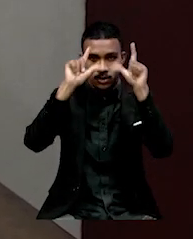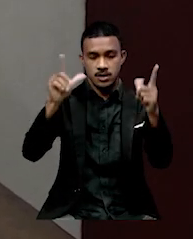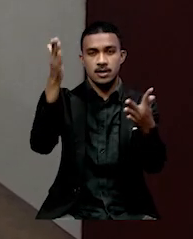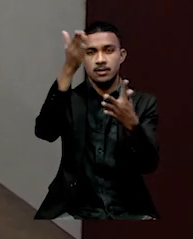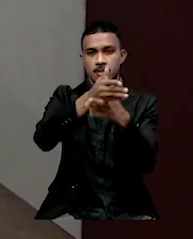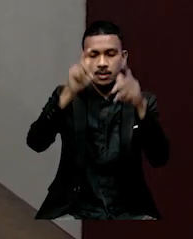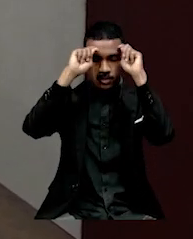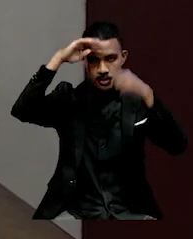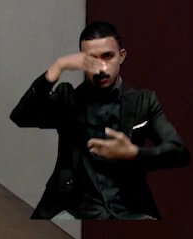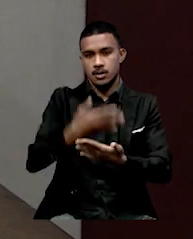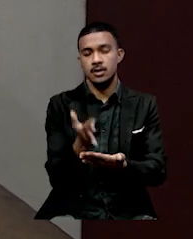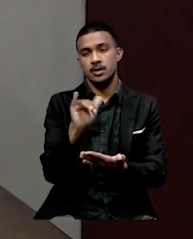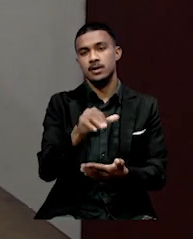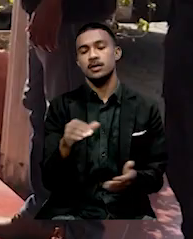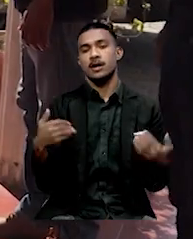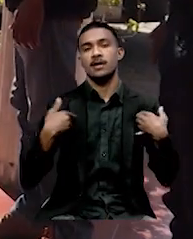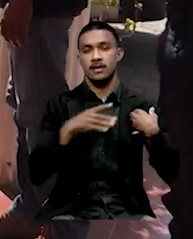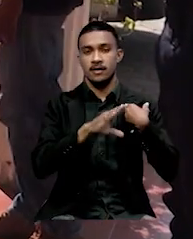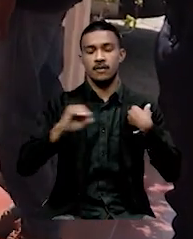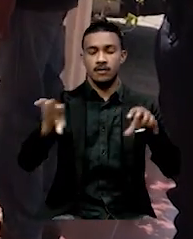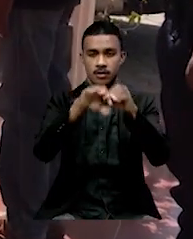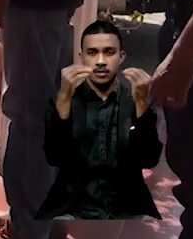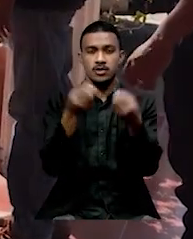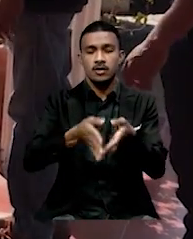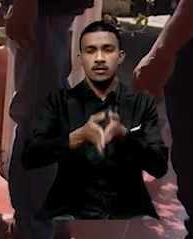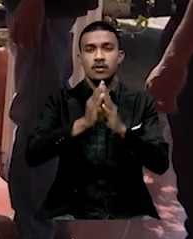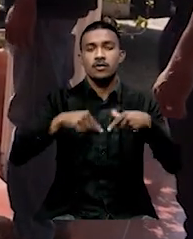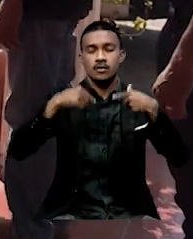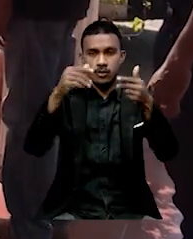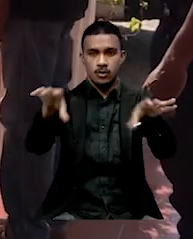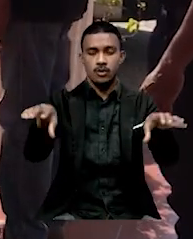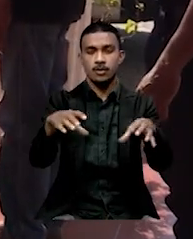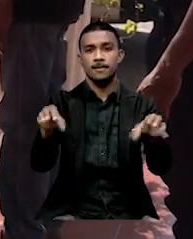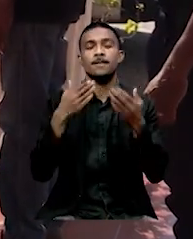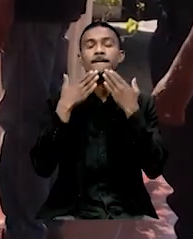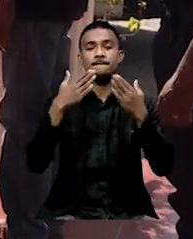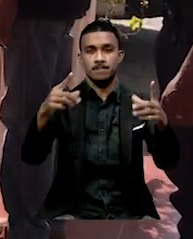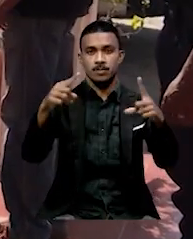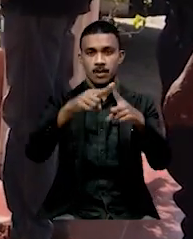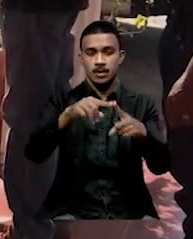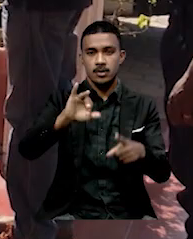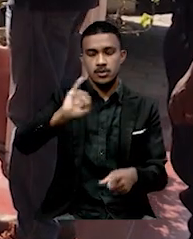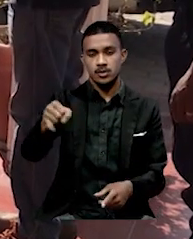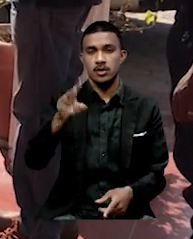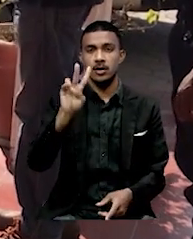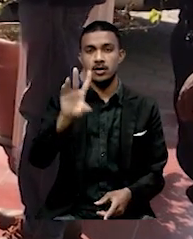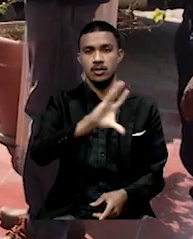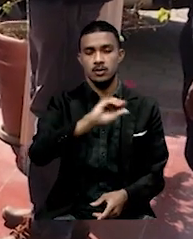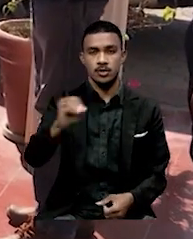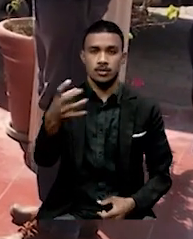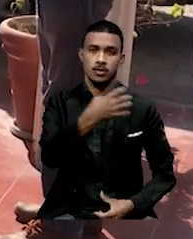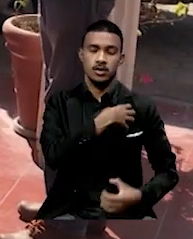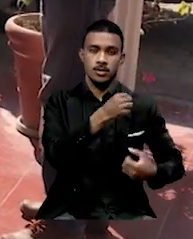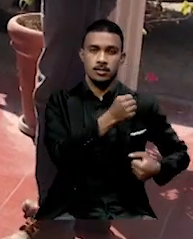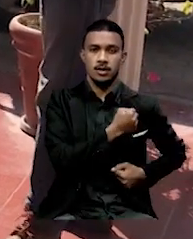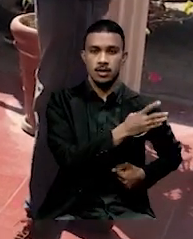Ambalum. Mas que não é, Fundação Mahém agradece ba Serviço Conjunta Inteligência J2, Polícia Militar